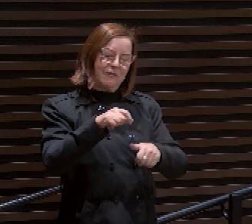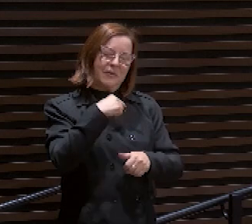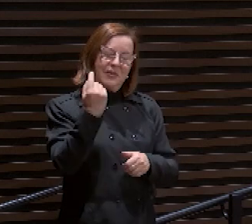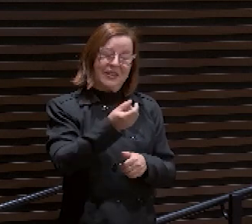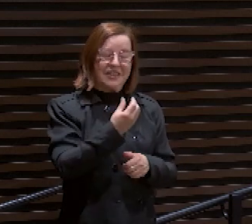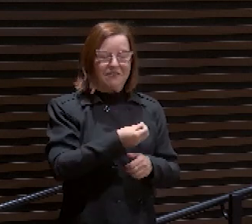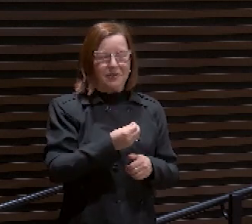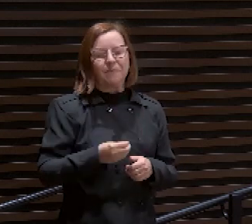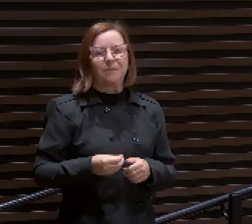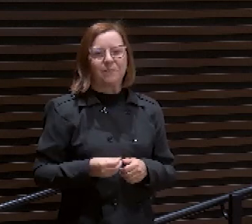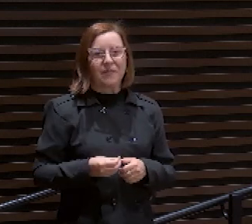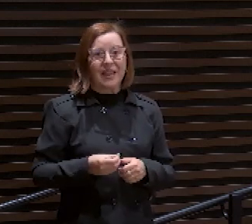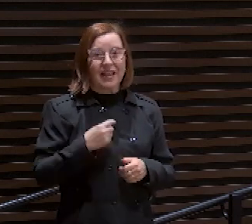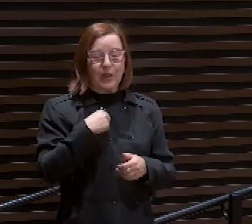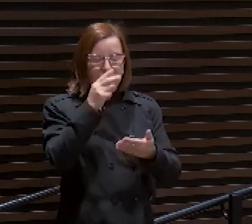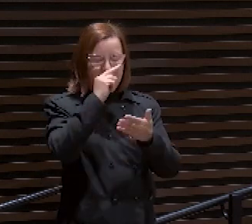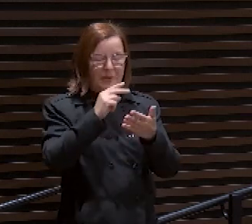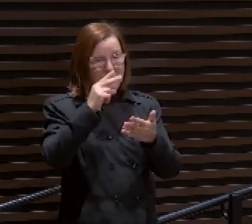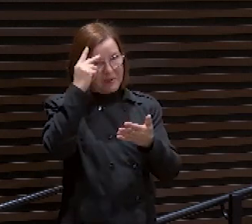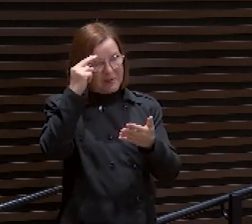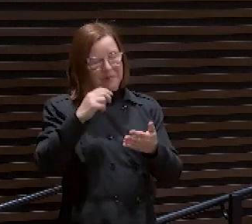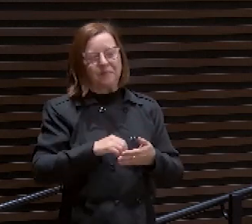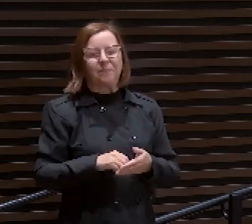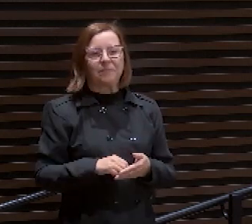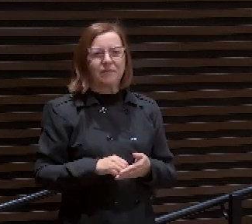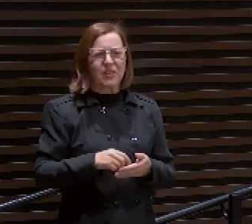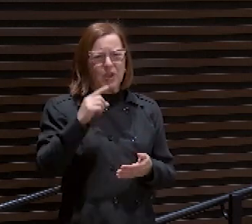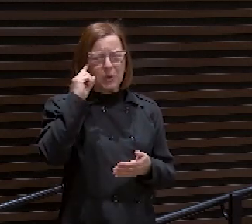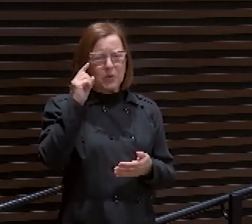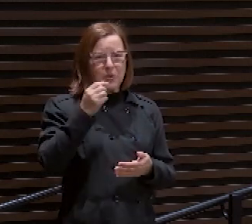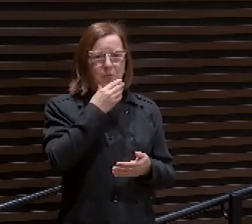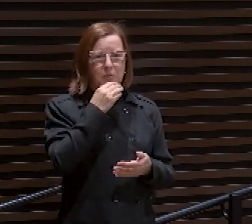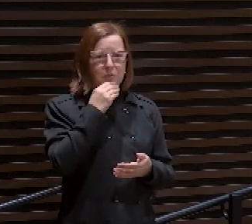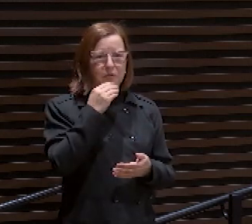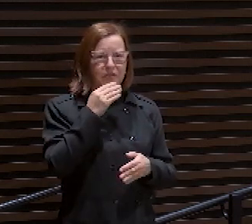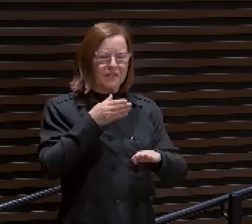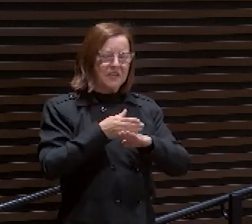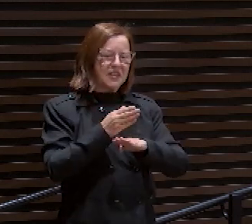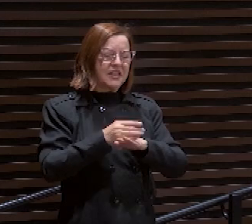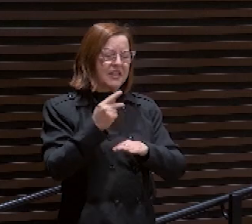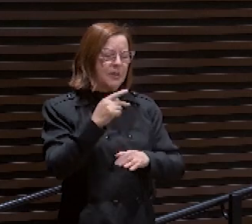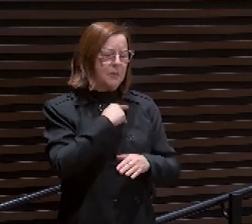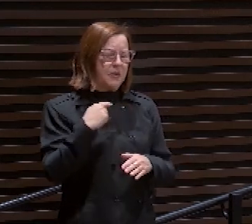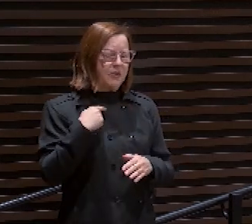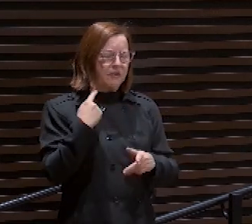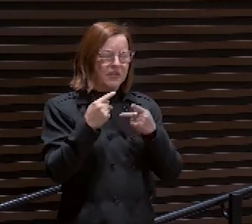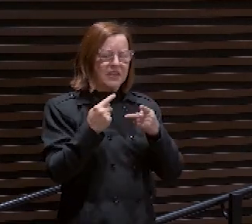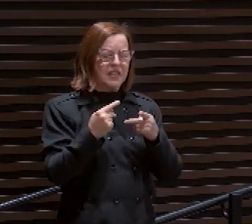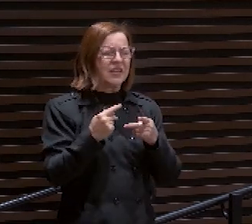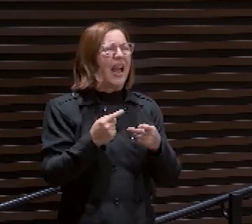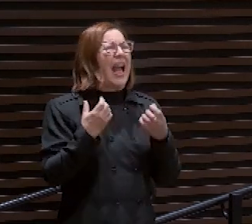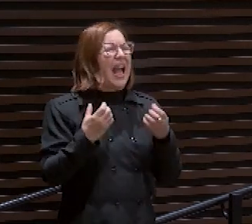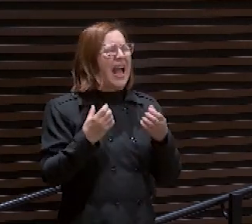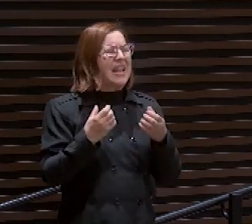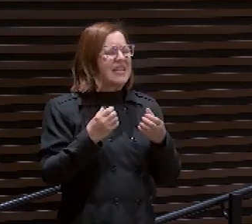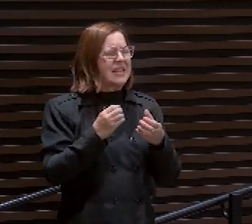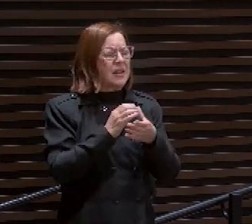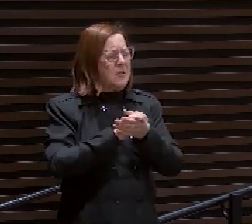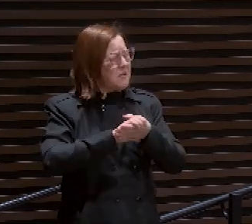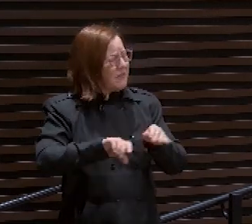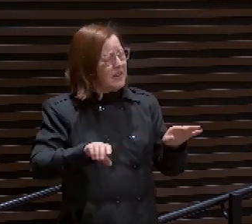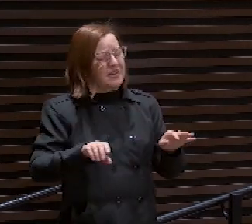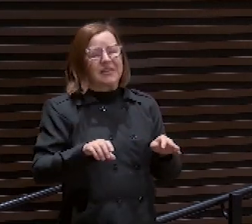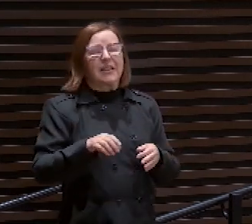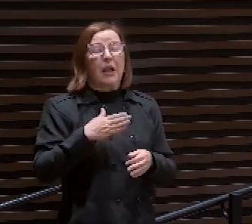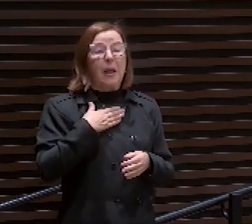interessante. Certa vez um homem foi visitar seu pastor dizendo que queria se divorciar de sua esposa. O pastor